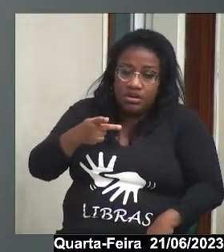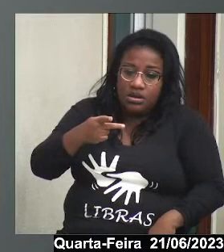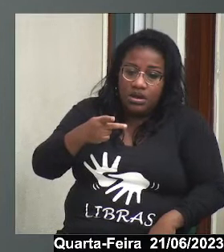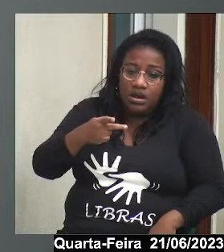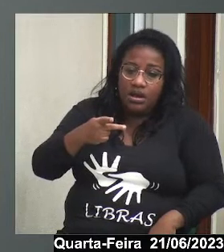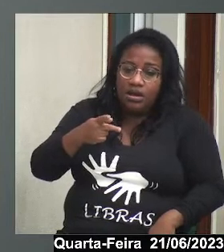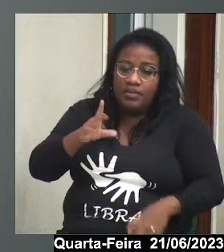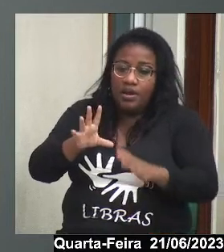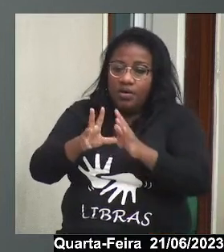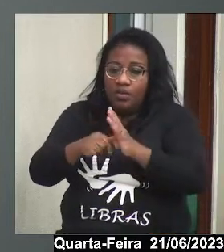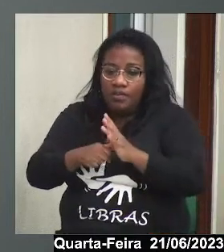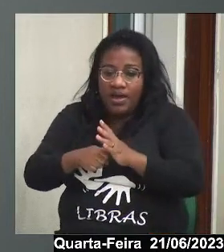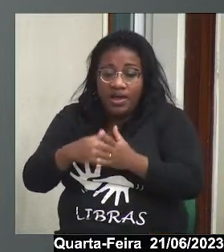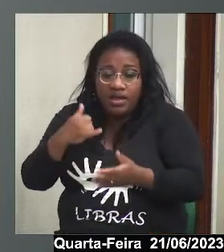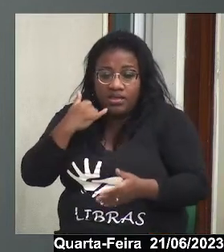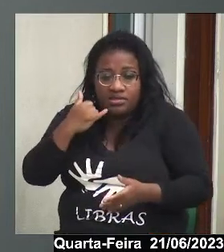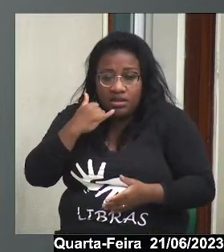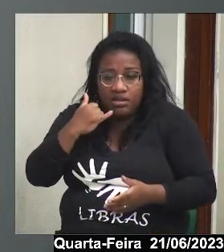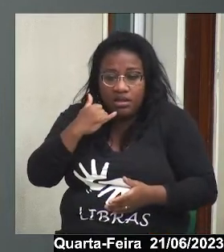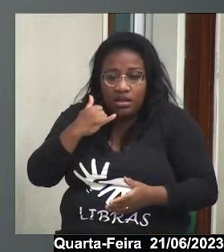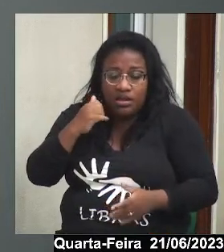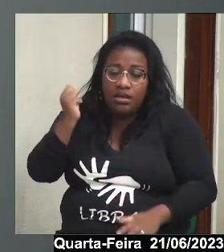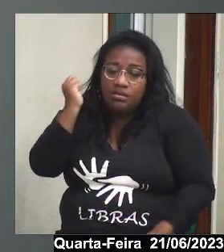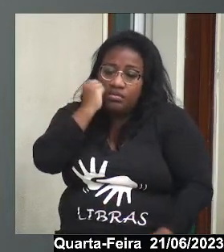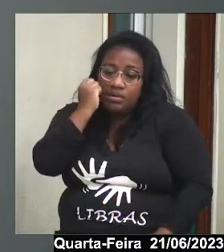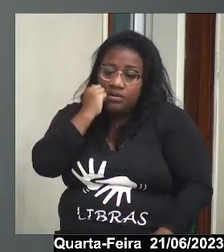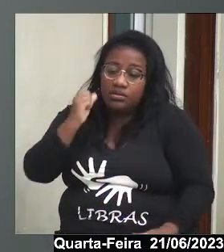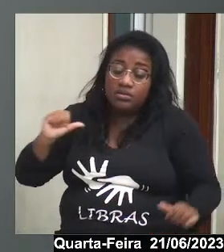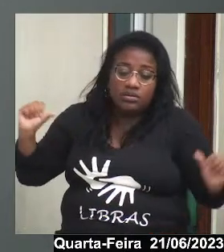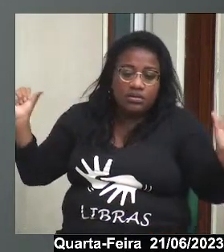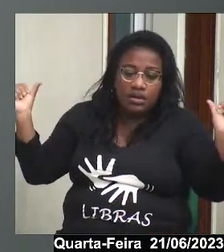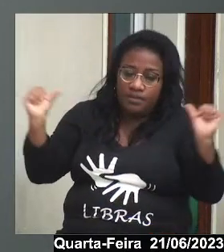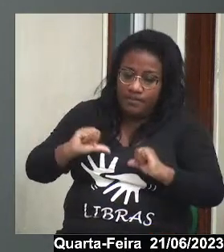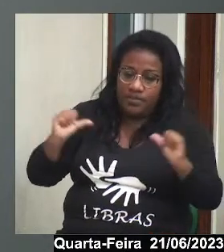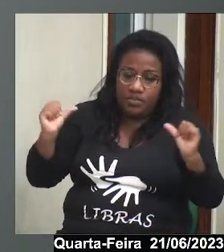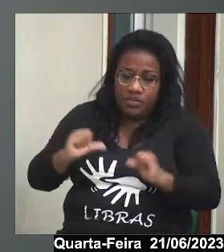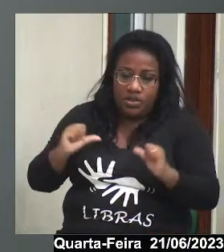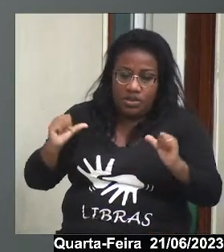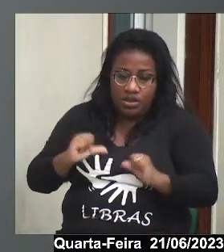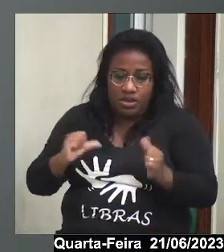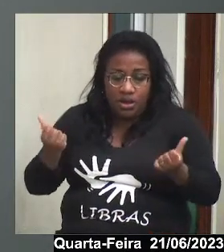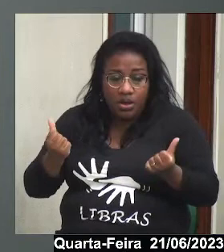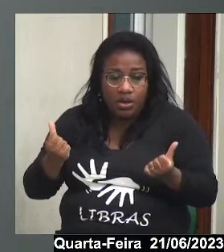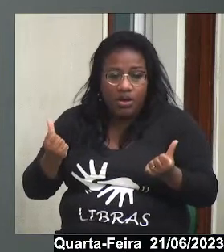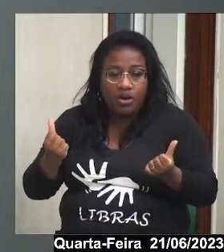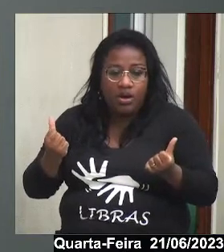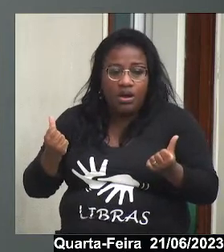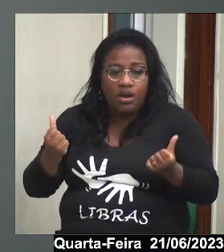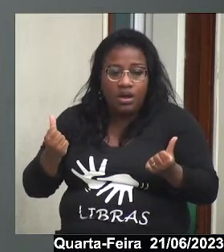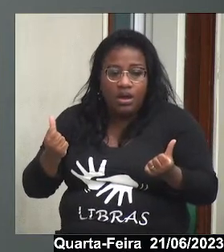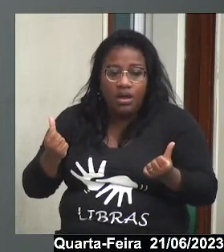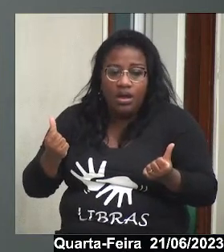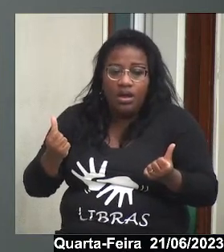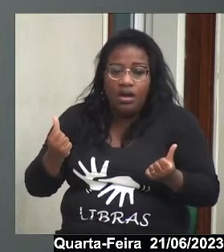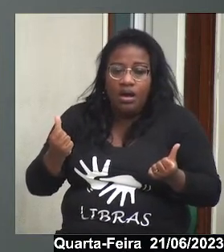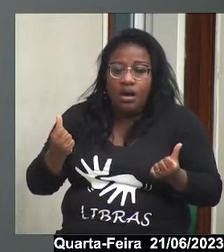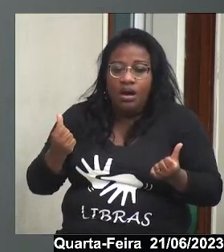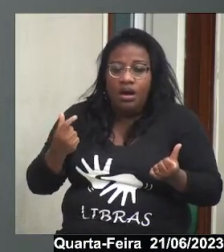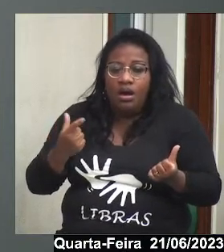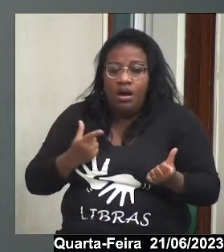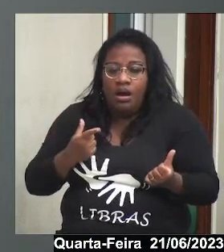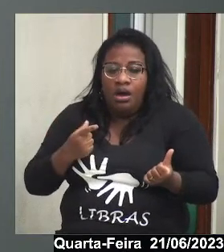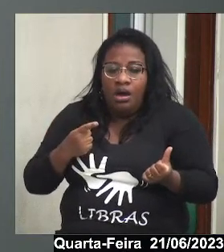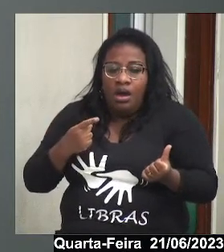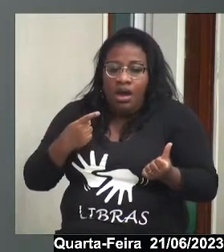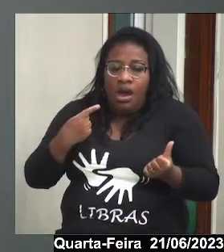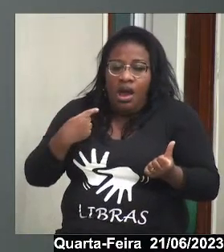de um celular, isso para mim é vagabundo da pior qualidade, tá? Isso não se faz. Não se faz com pai de família, que está saindo ali